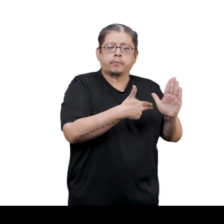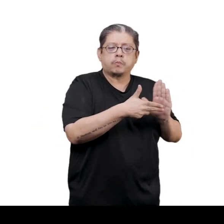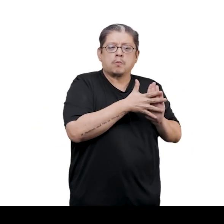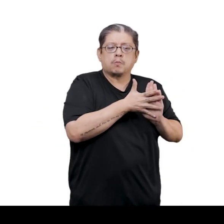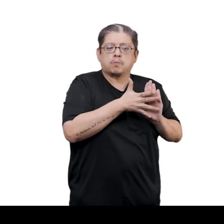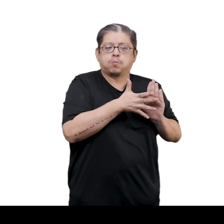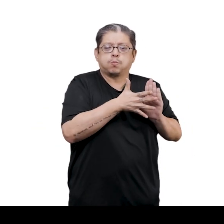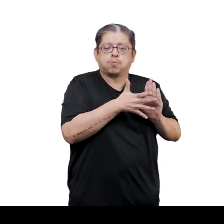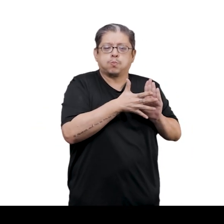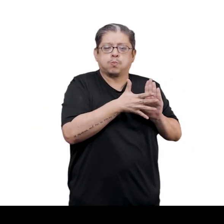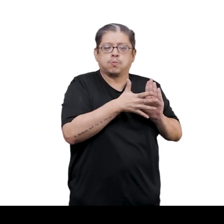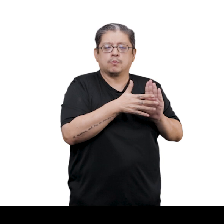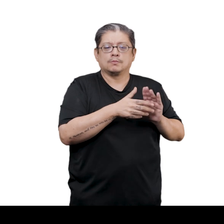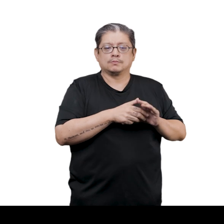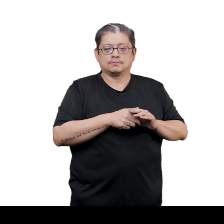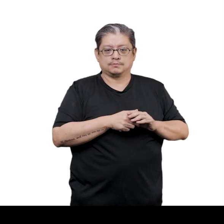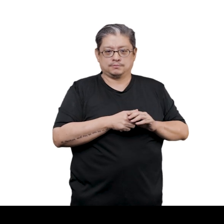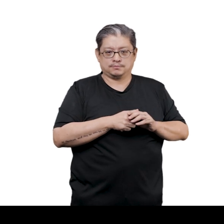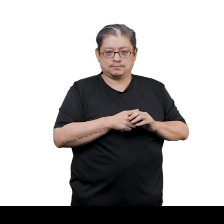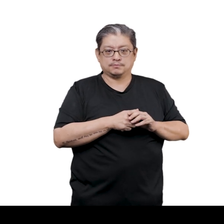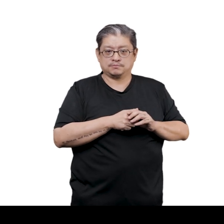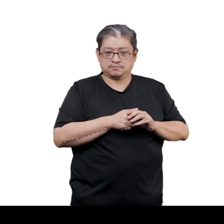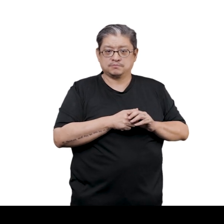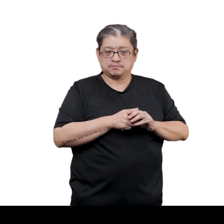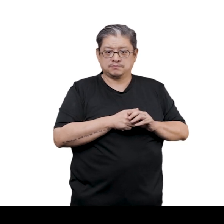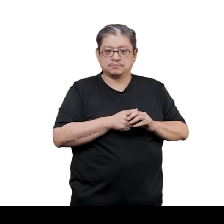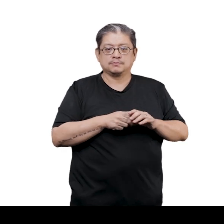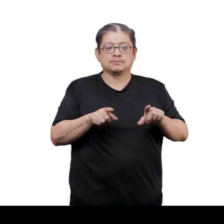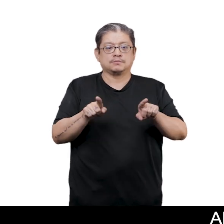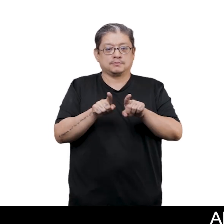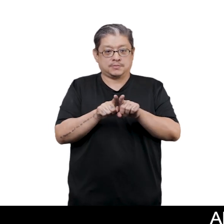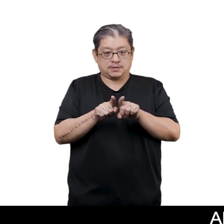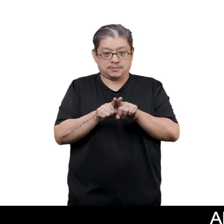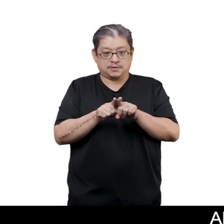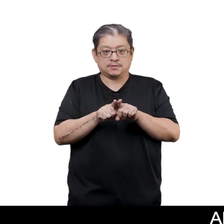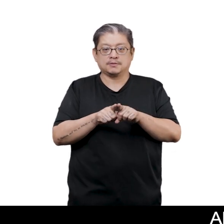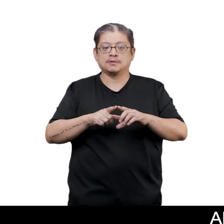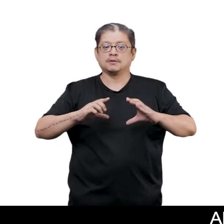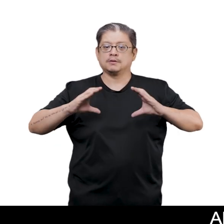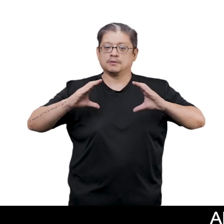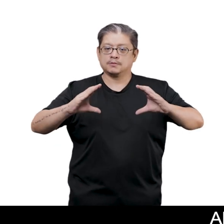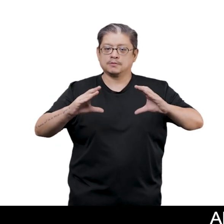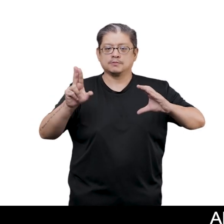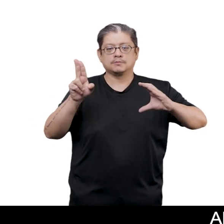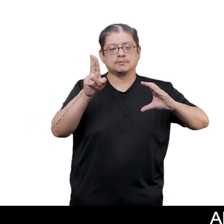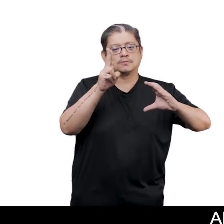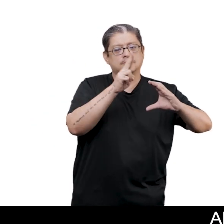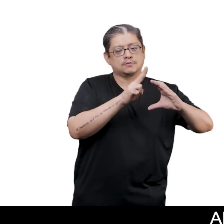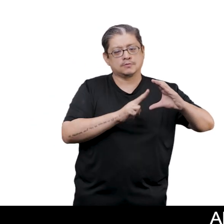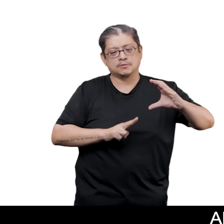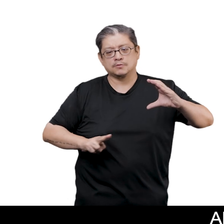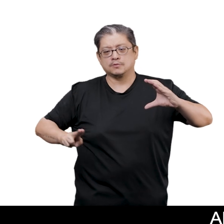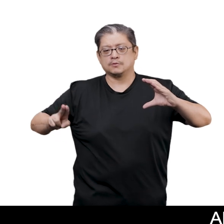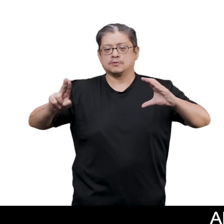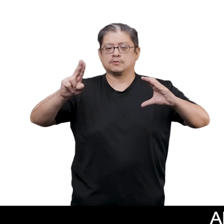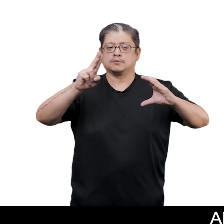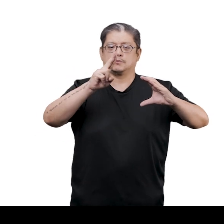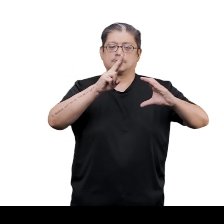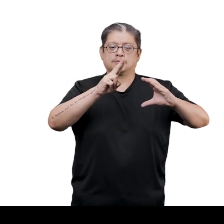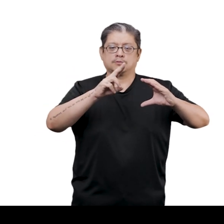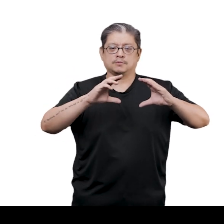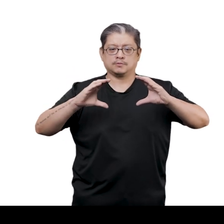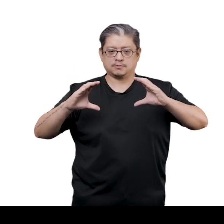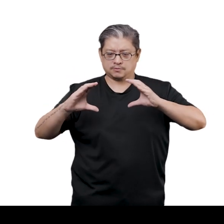pinceladas visíveis e camadas de tinta de espessura variável. Além disso, as linhas de contorno em alguns